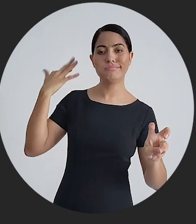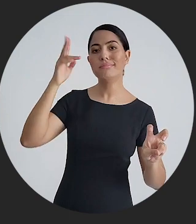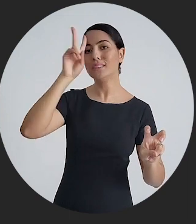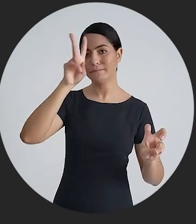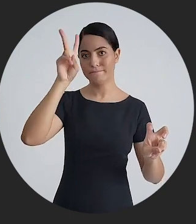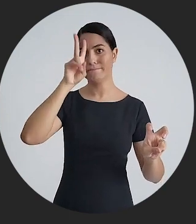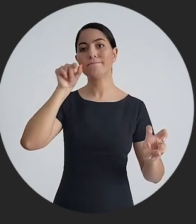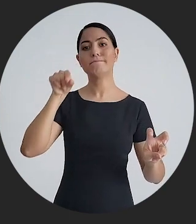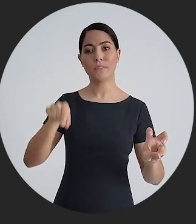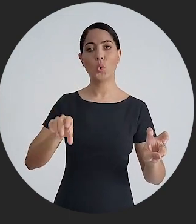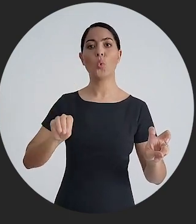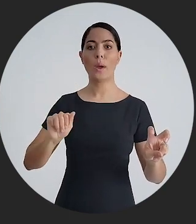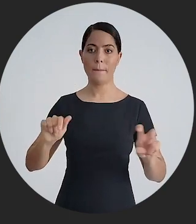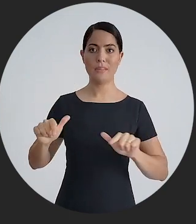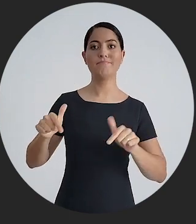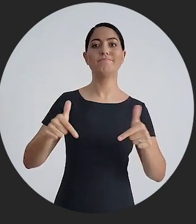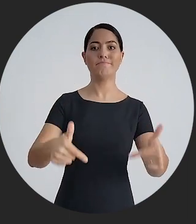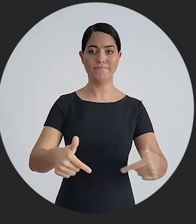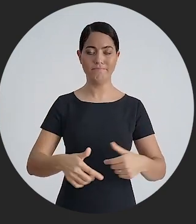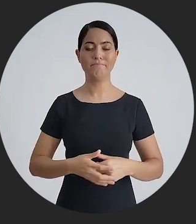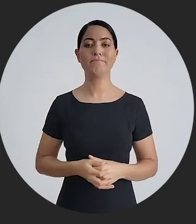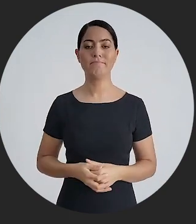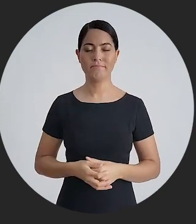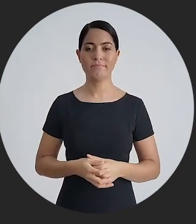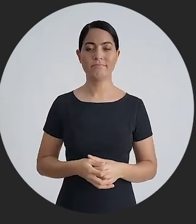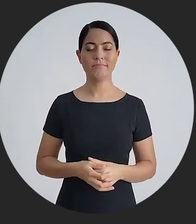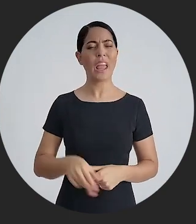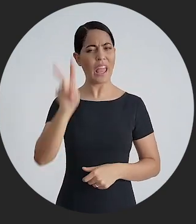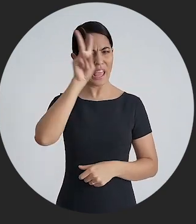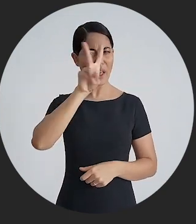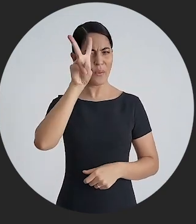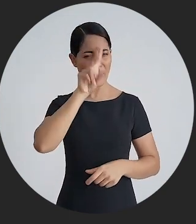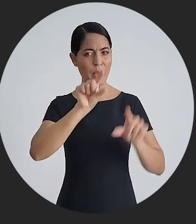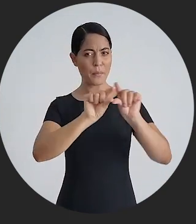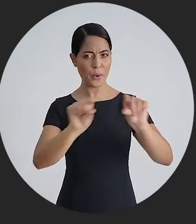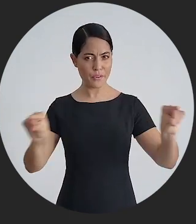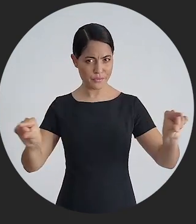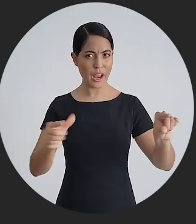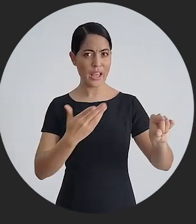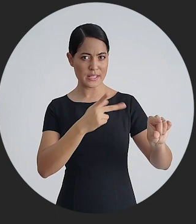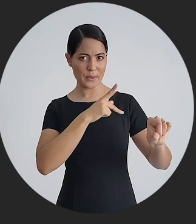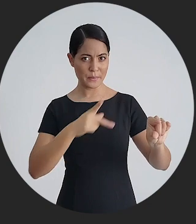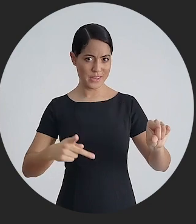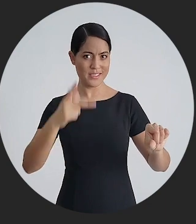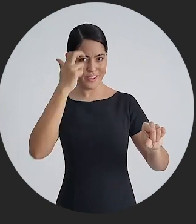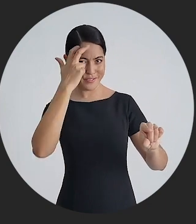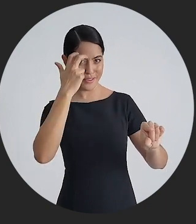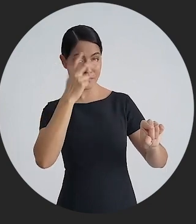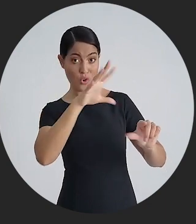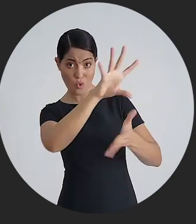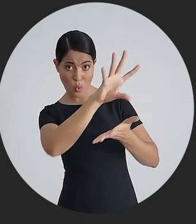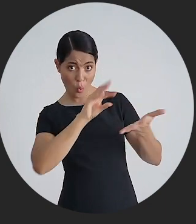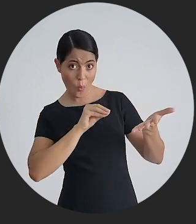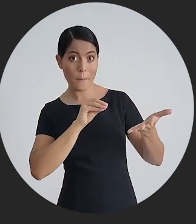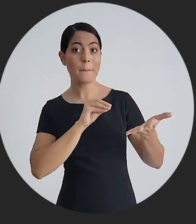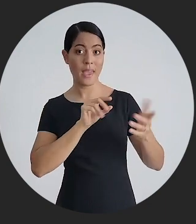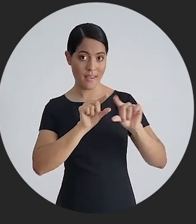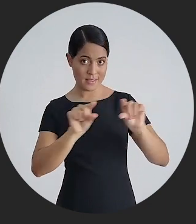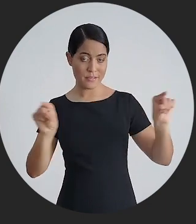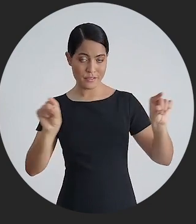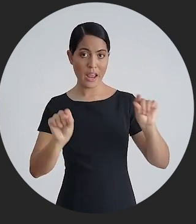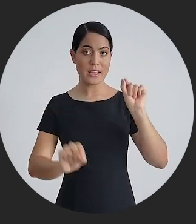é uma constante histórica do sistema OAB. Uma frase que ouvi do presidente Felipe Santa Cruz e gostaria